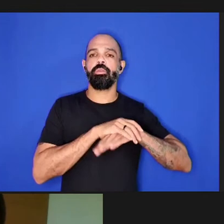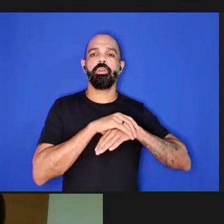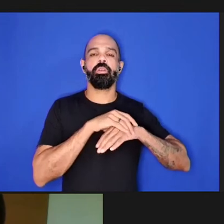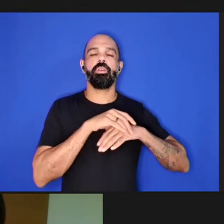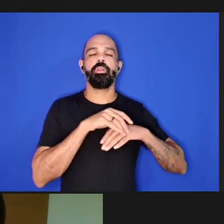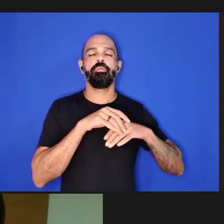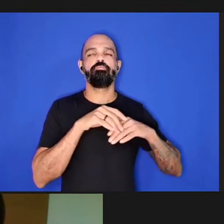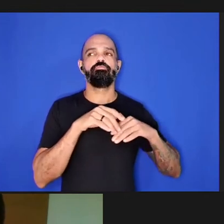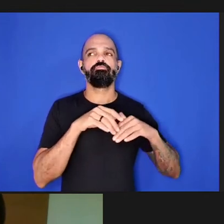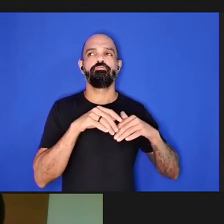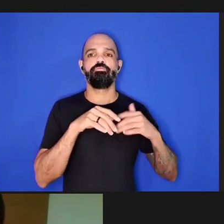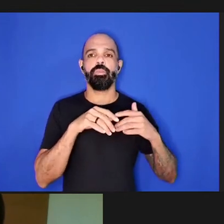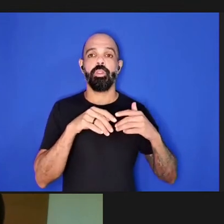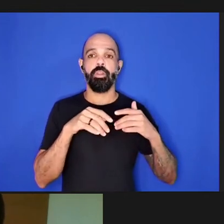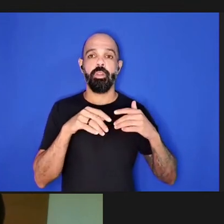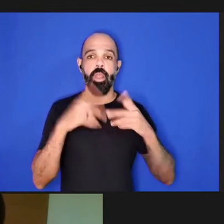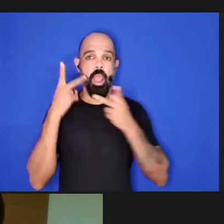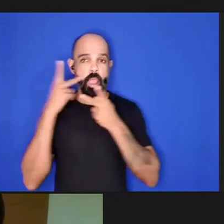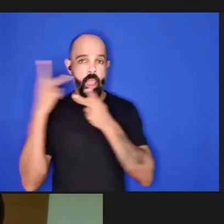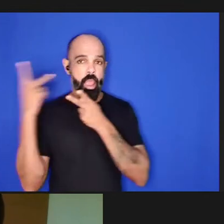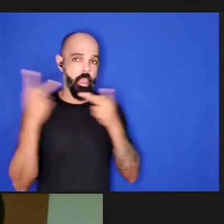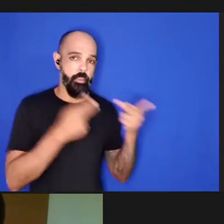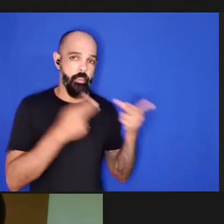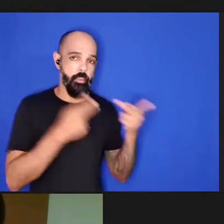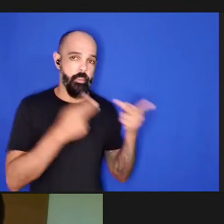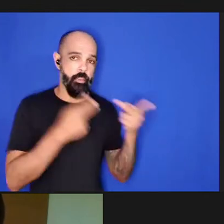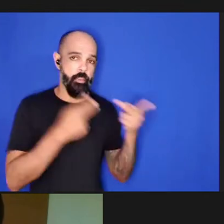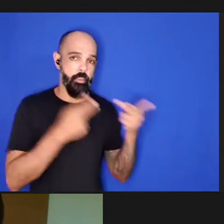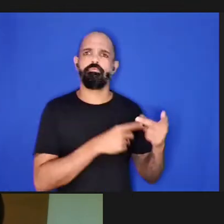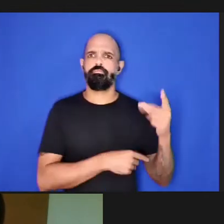para um público que vem sendo feito desde